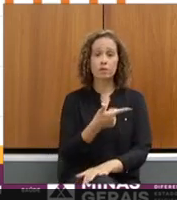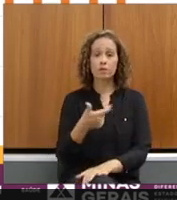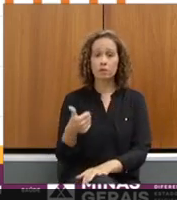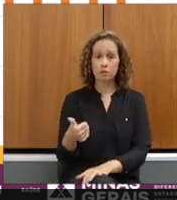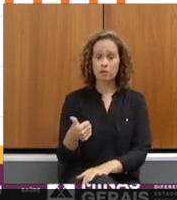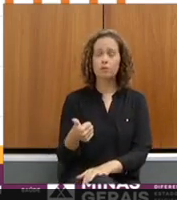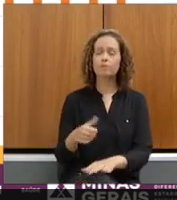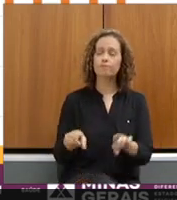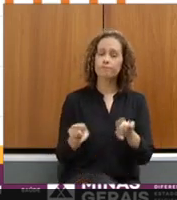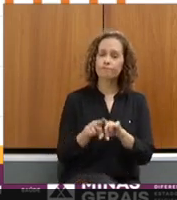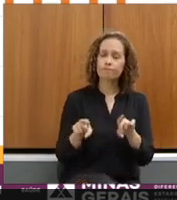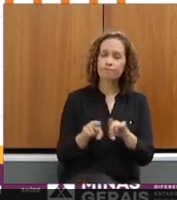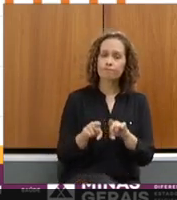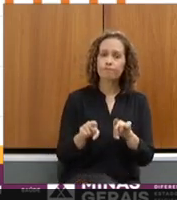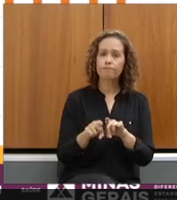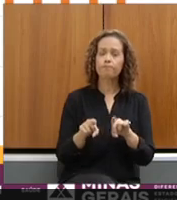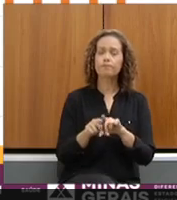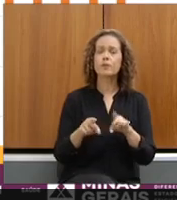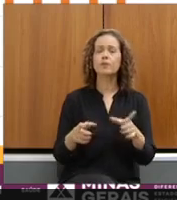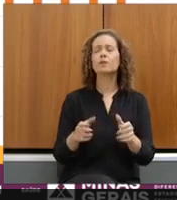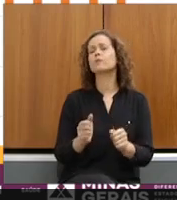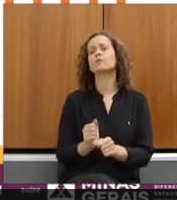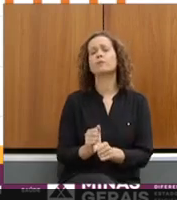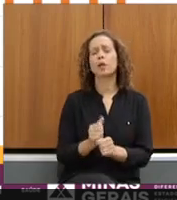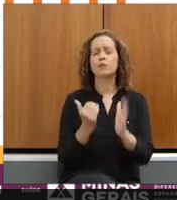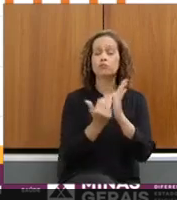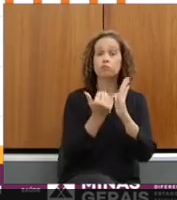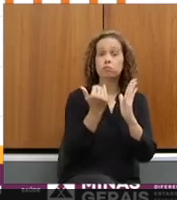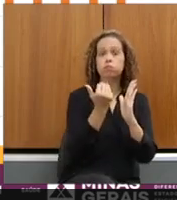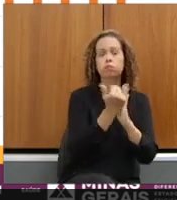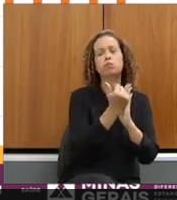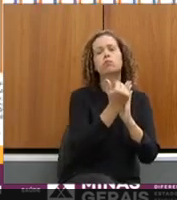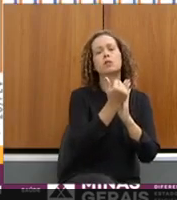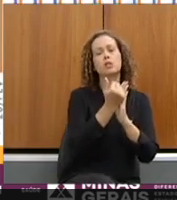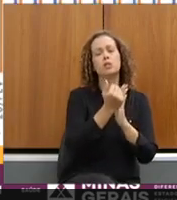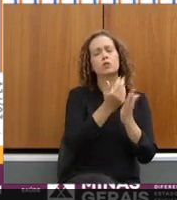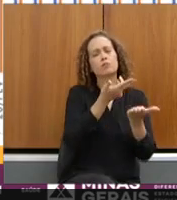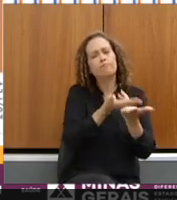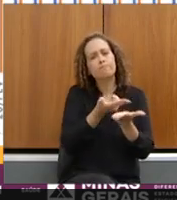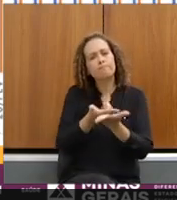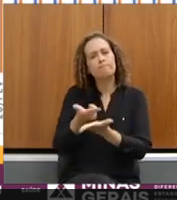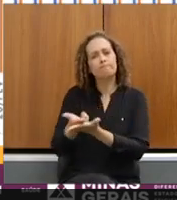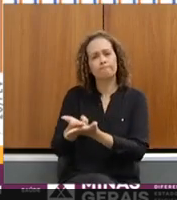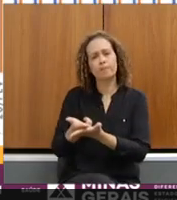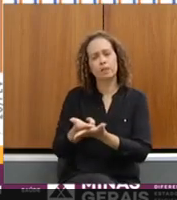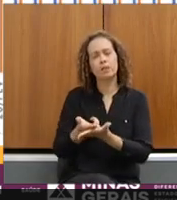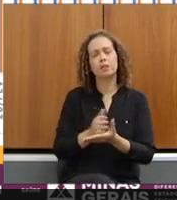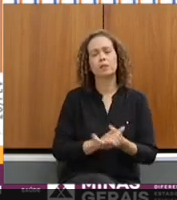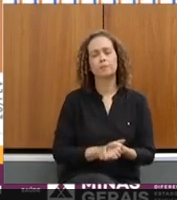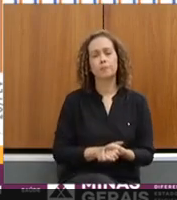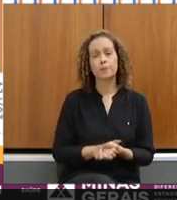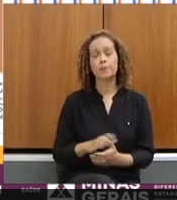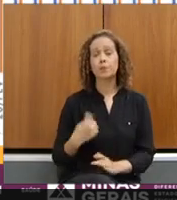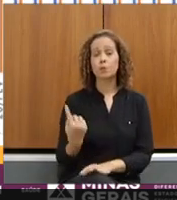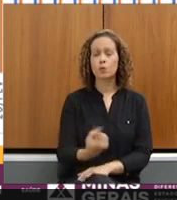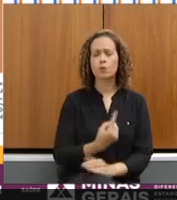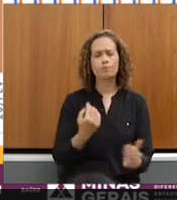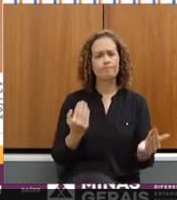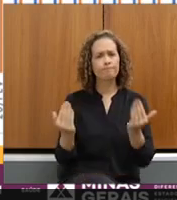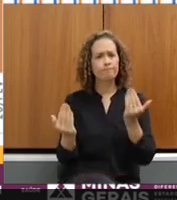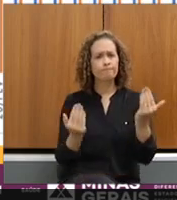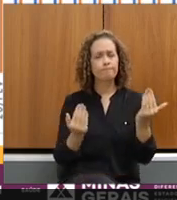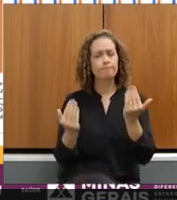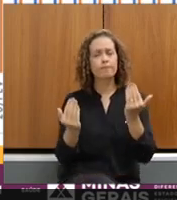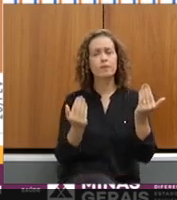ela também está com a demanda significativa de internações quando nós comparamos